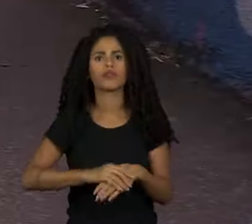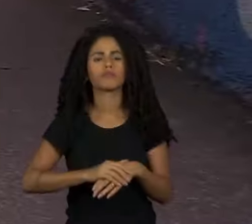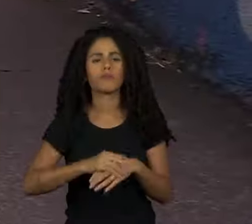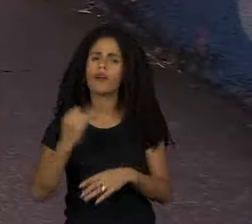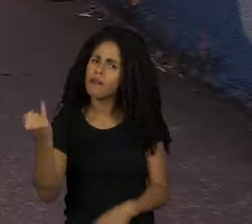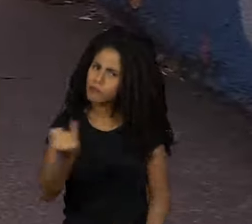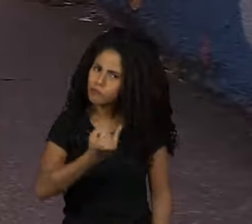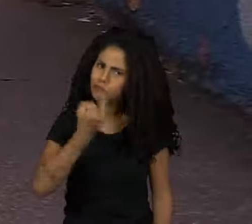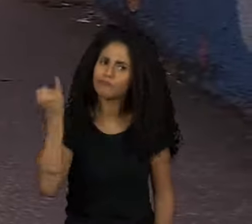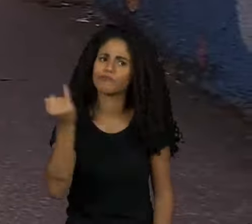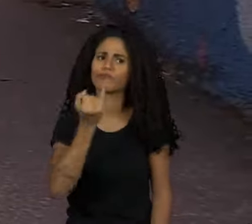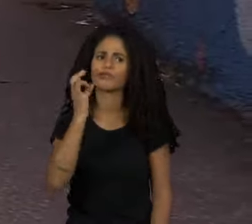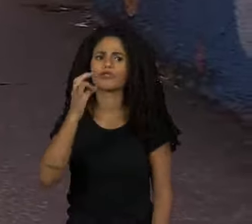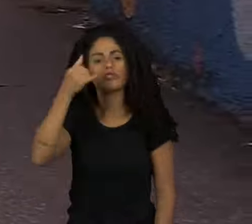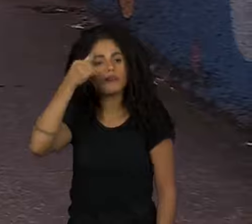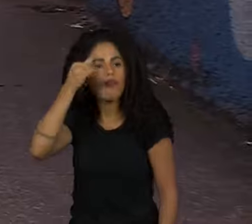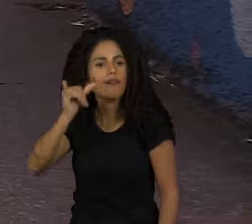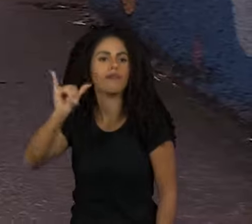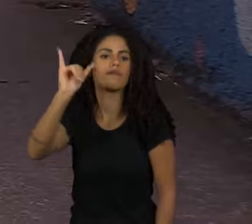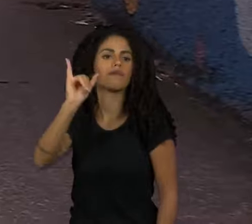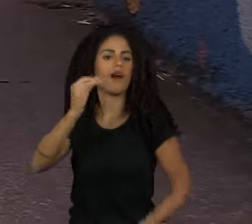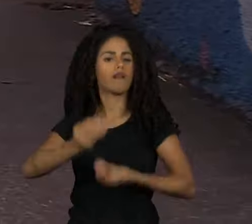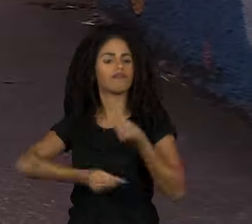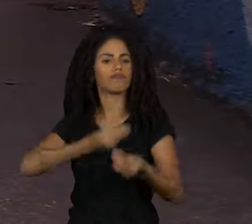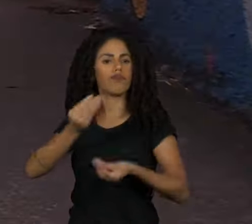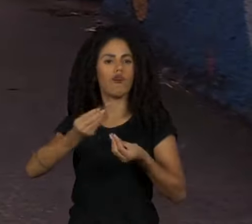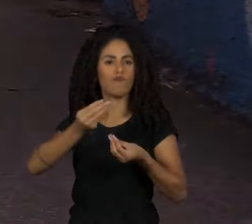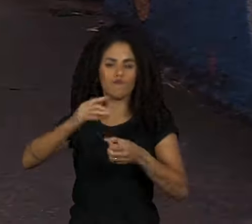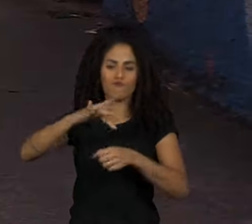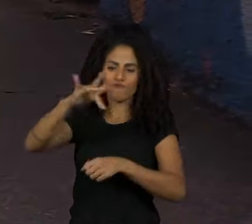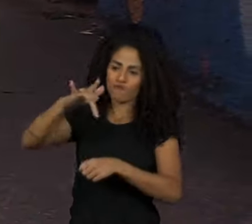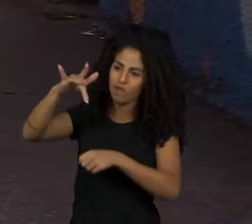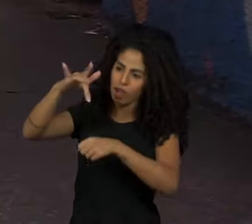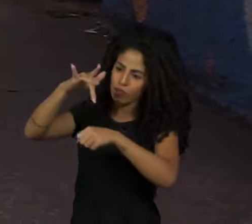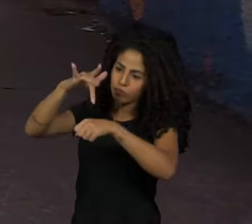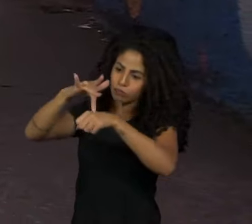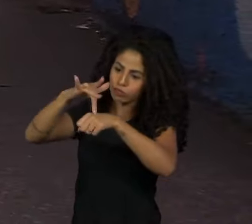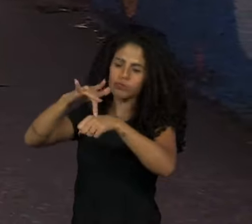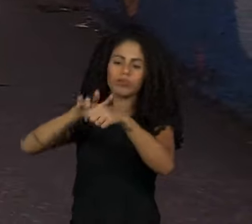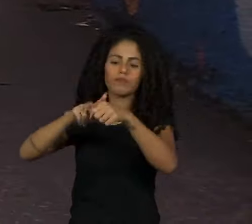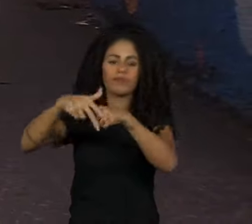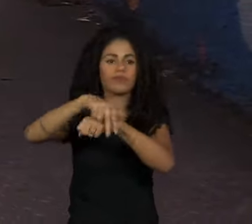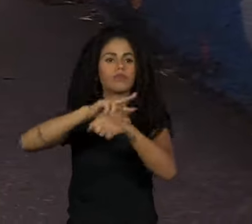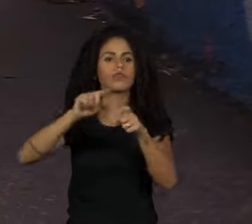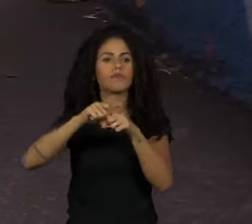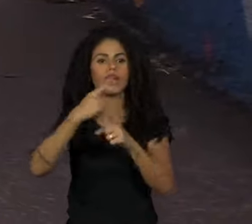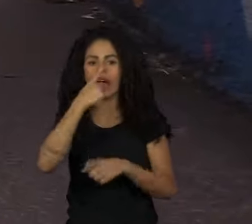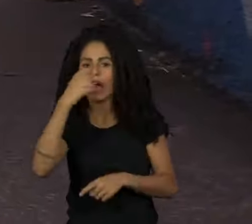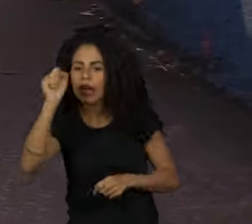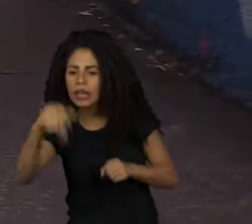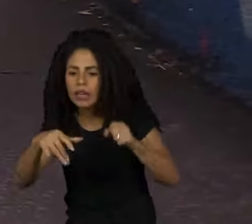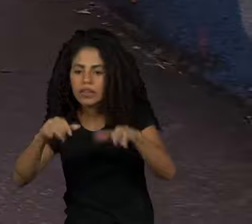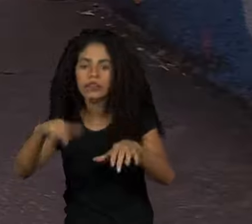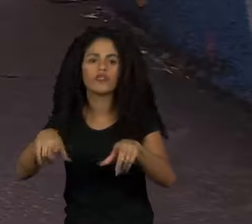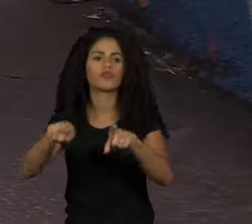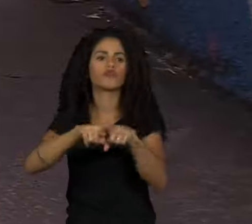né, da prevenção, né, da dengue, cuidado com o lixo, com as